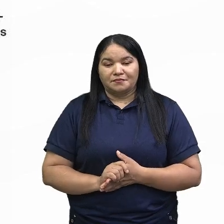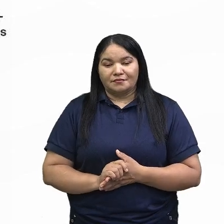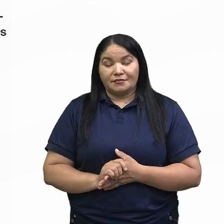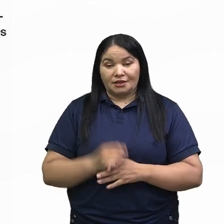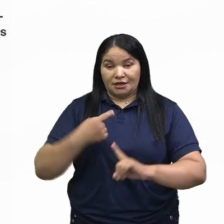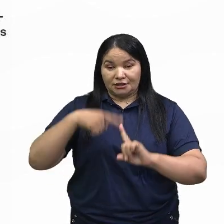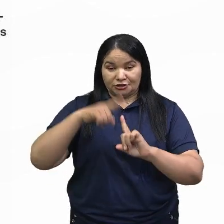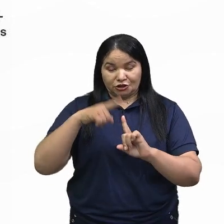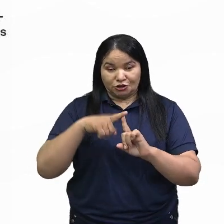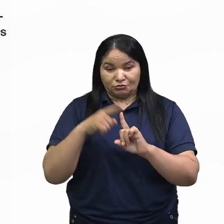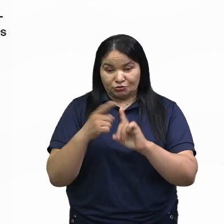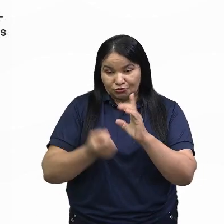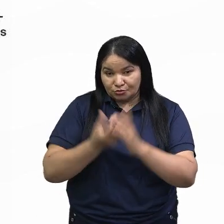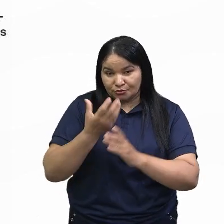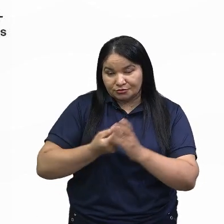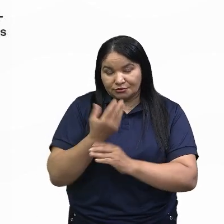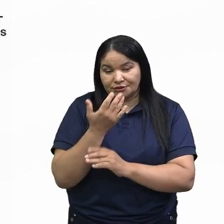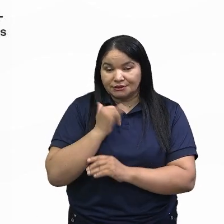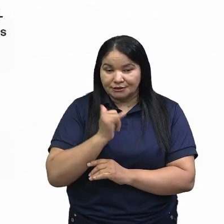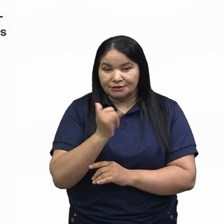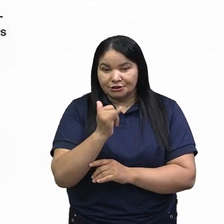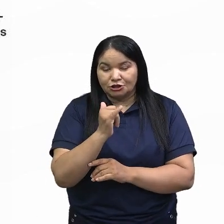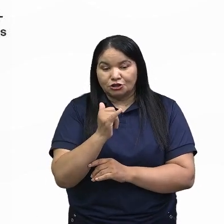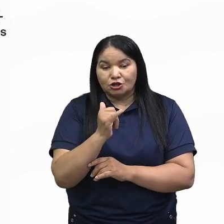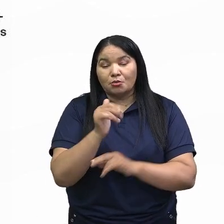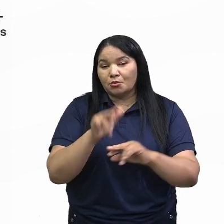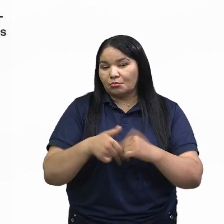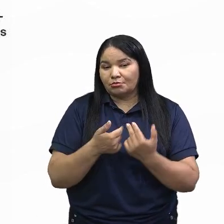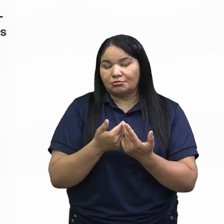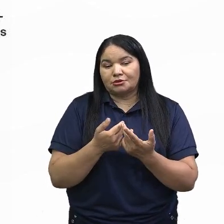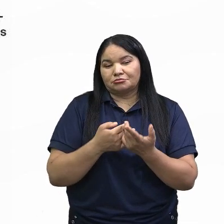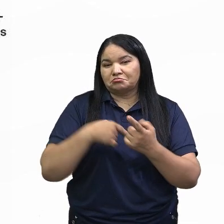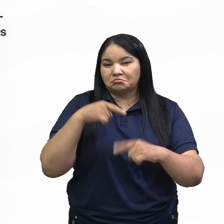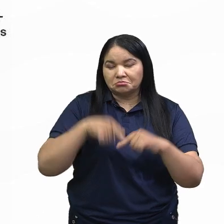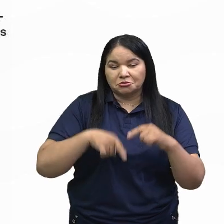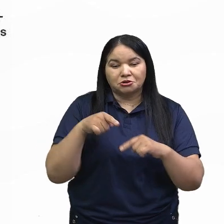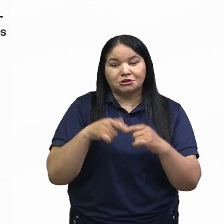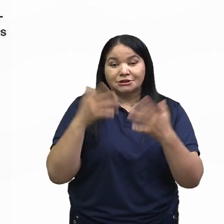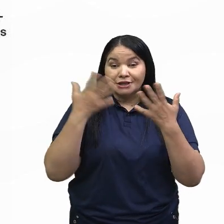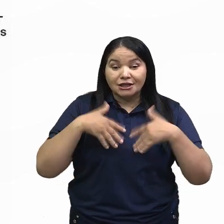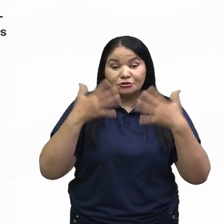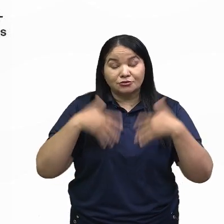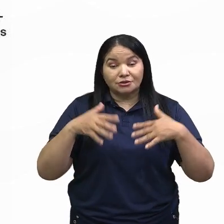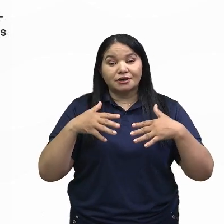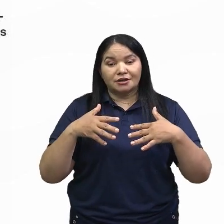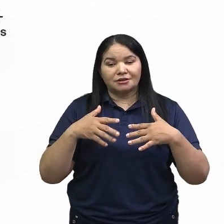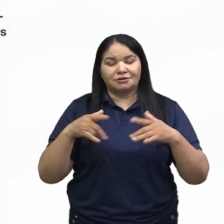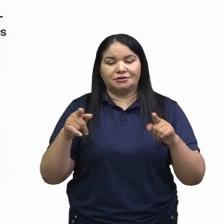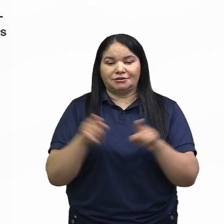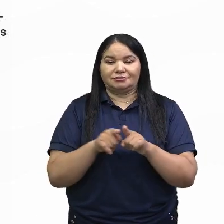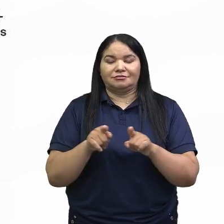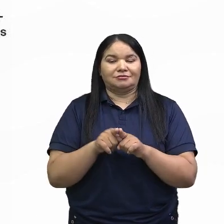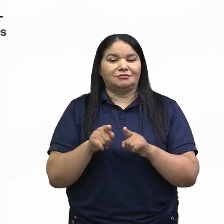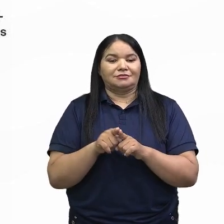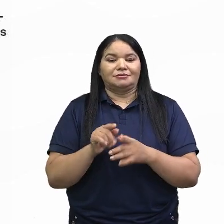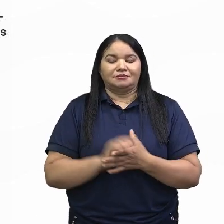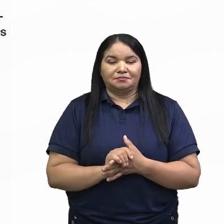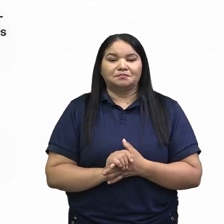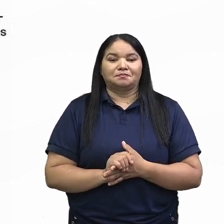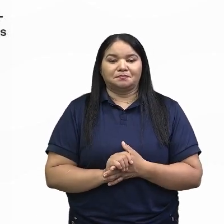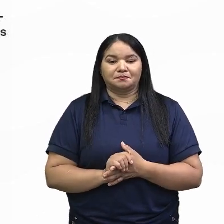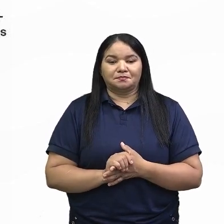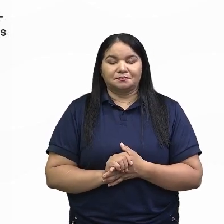de produção energética que vem de recursos naturais que são naturalmente